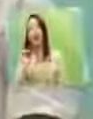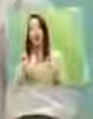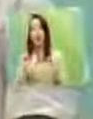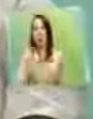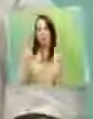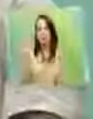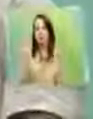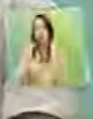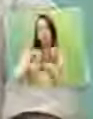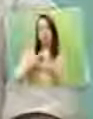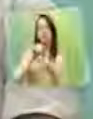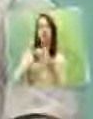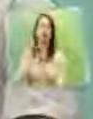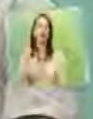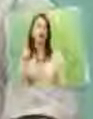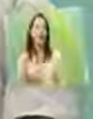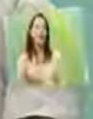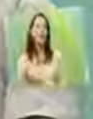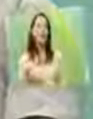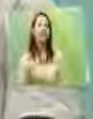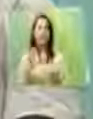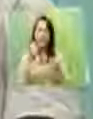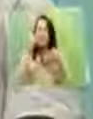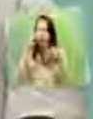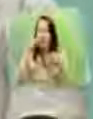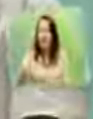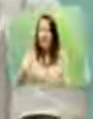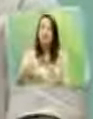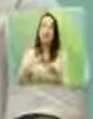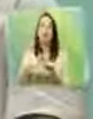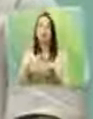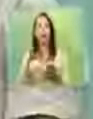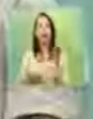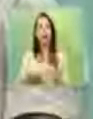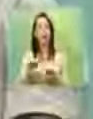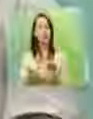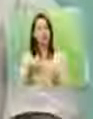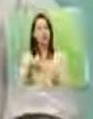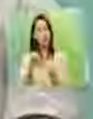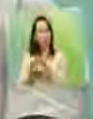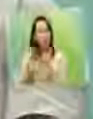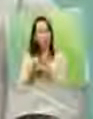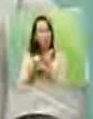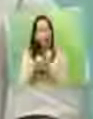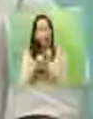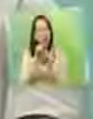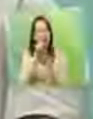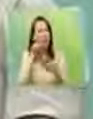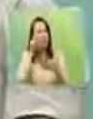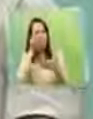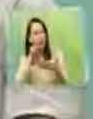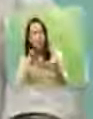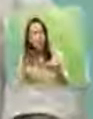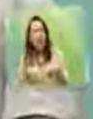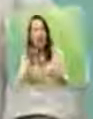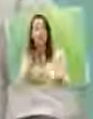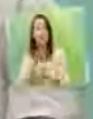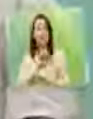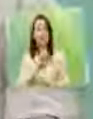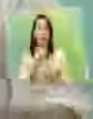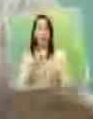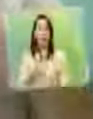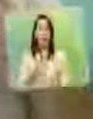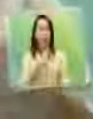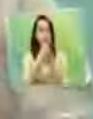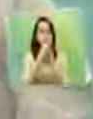para a geografia. Prestar muita atenção, porque em muitos momentos, muitas questões, você consegue resolver a questão se você conseguir interpretar